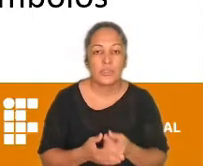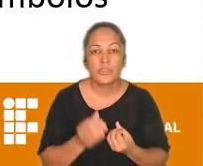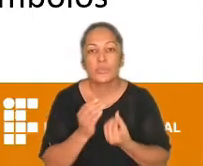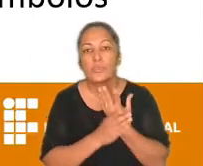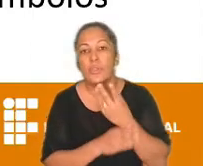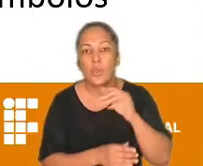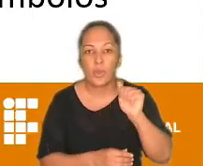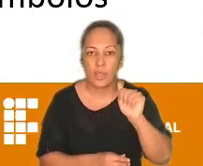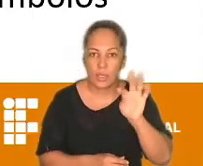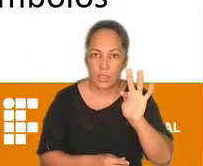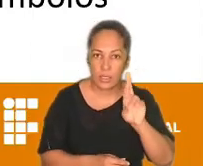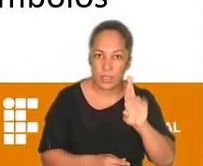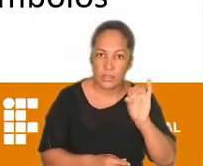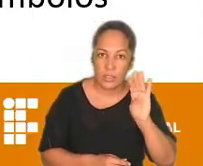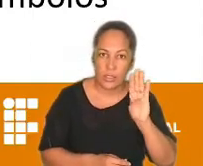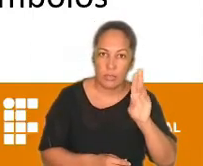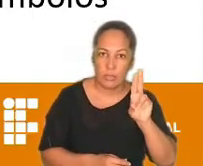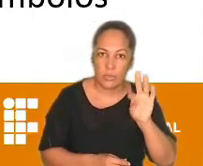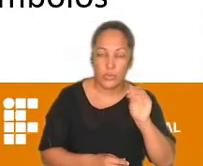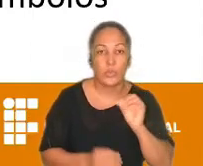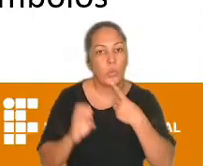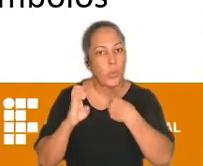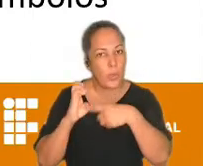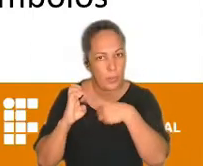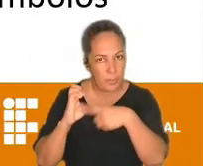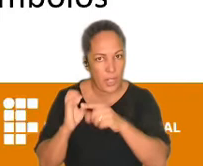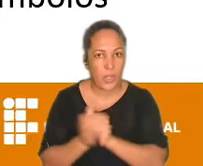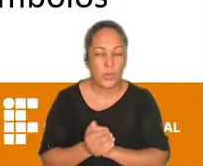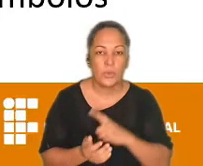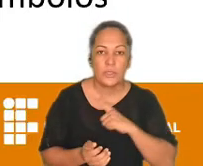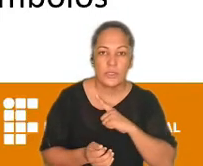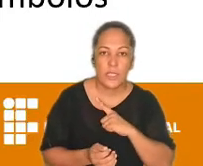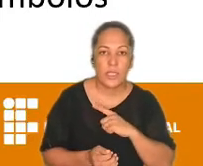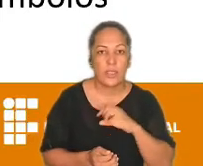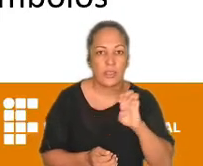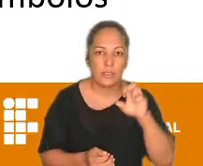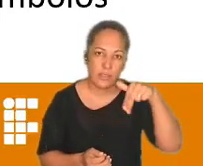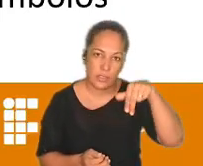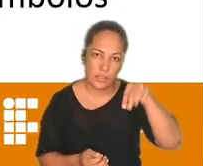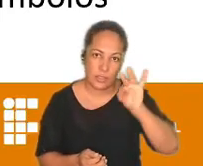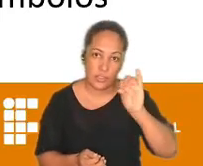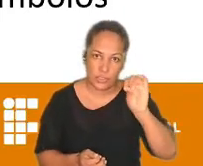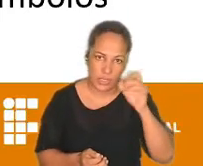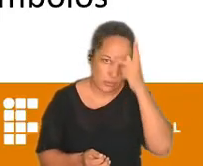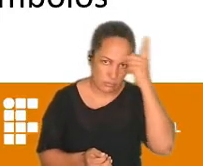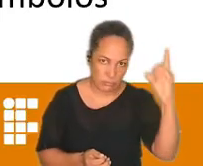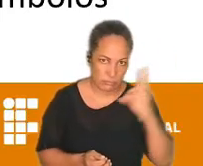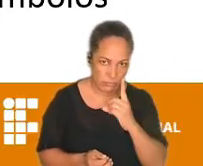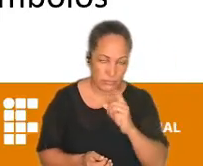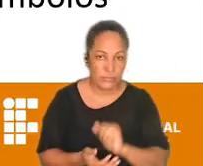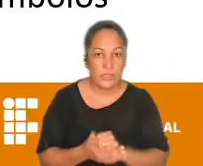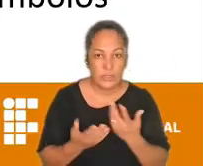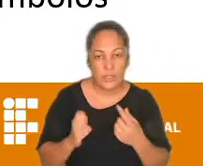muito claro. O atributo e-mail. A gente tem uma entidade chamada cliente, e essa entidade cliente